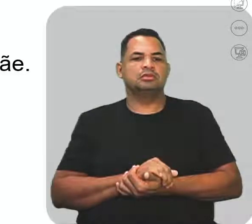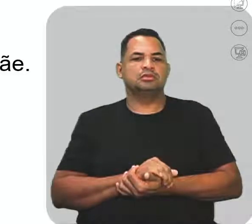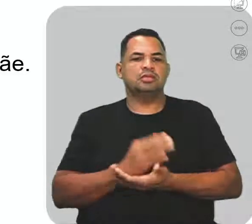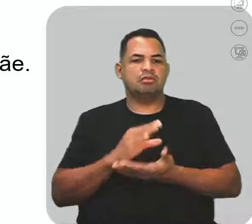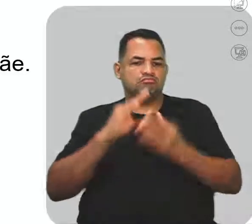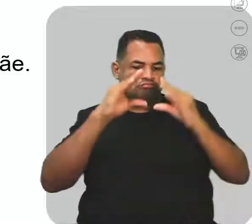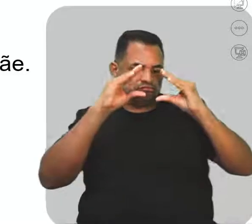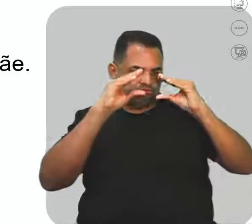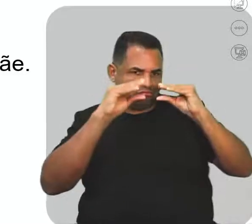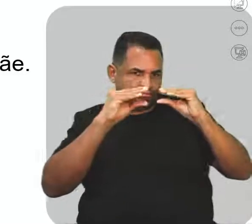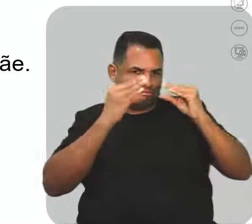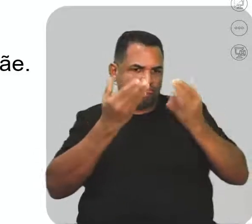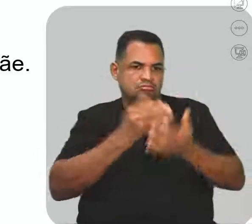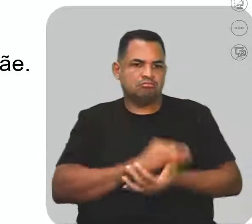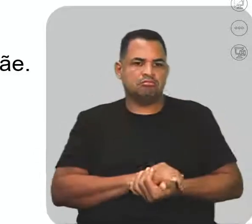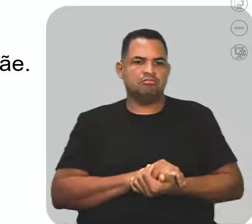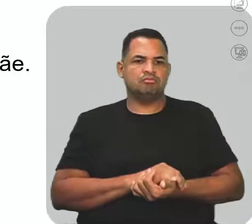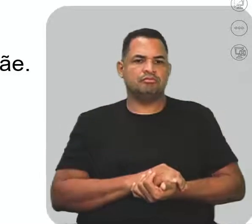anoitece.